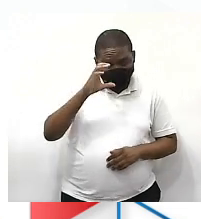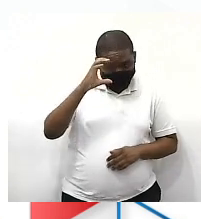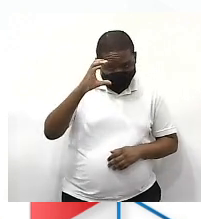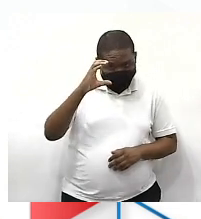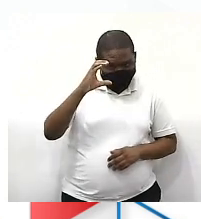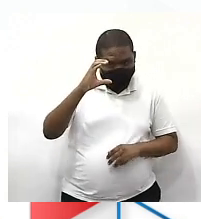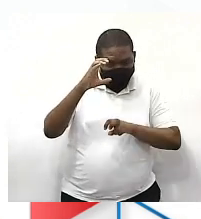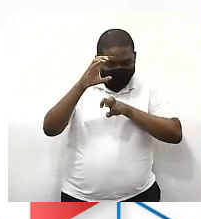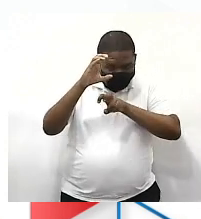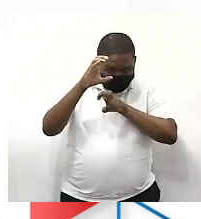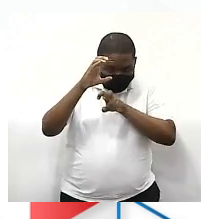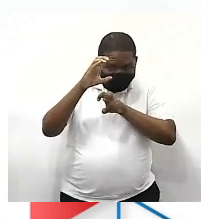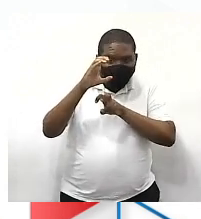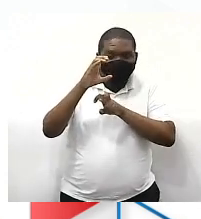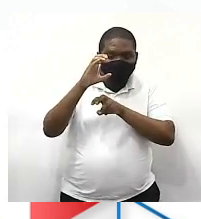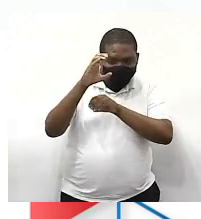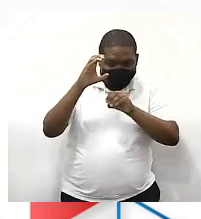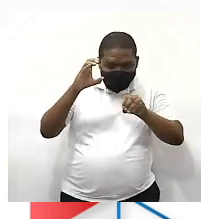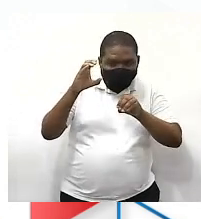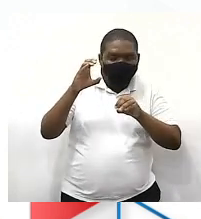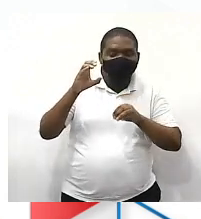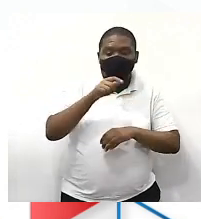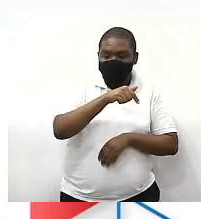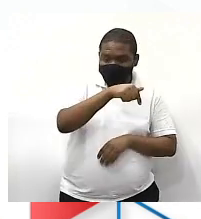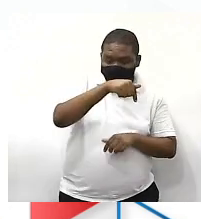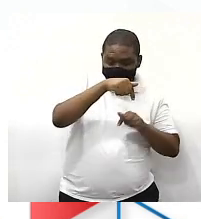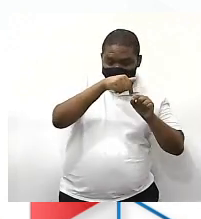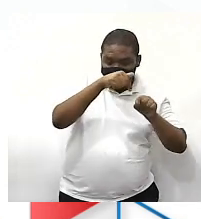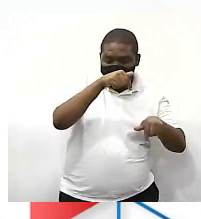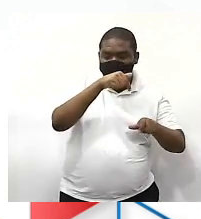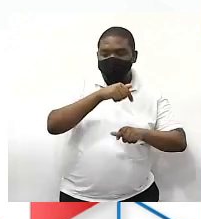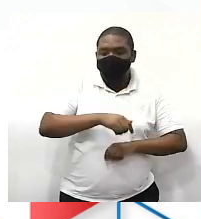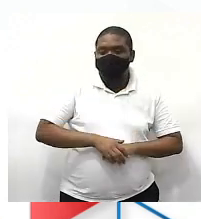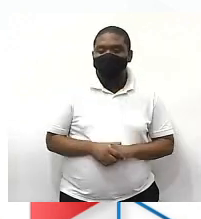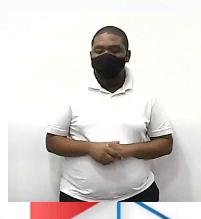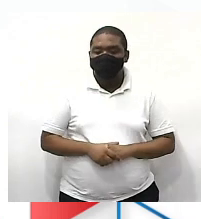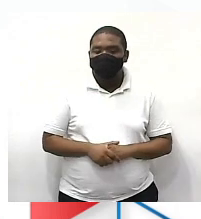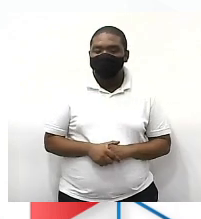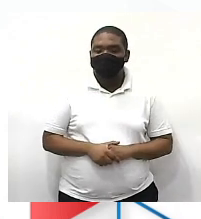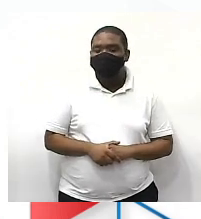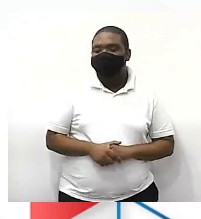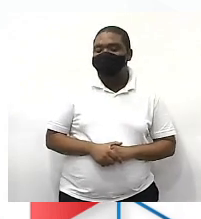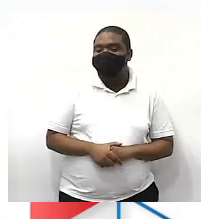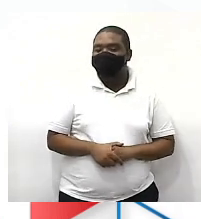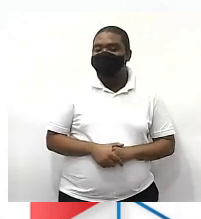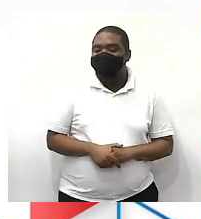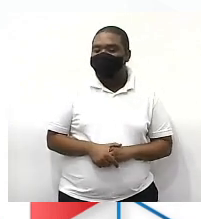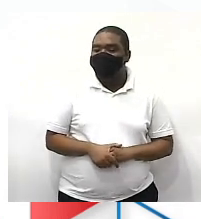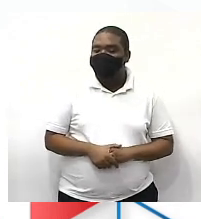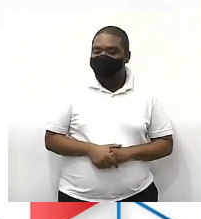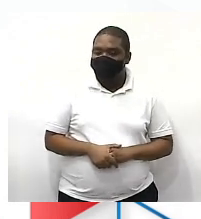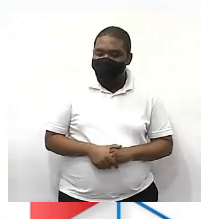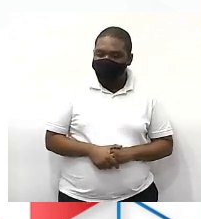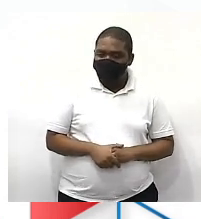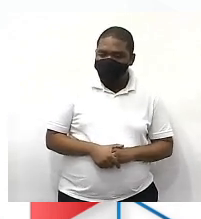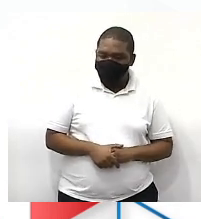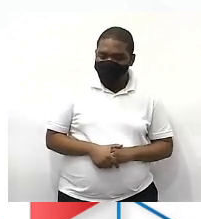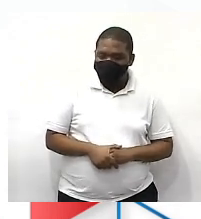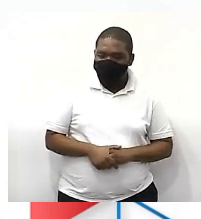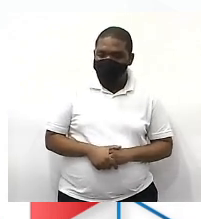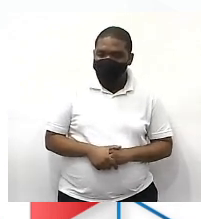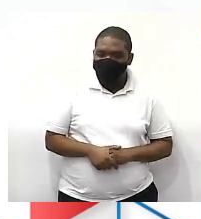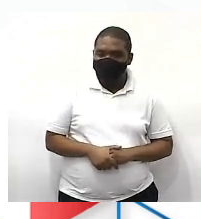nós temos 500 e 7 unidades de milhar, 7.000. Tá tranquilo? Vamos seguir então, acompanha comigo, letra